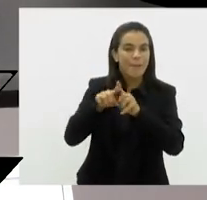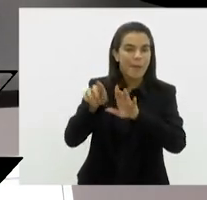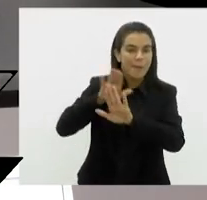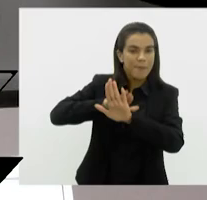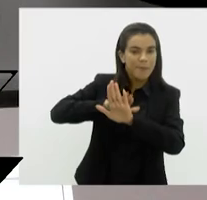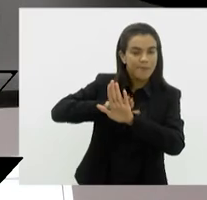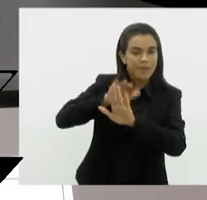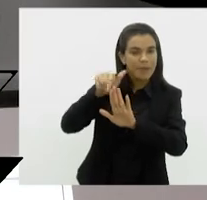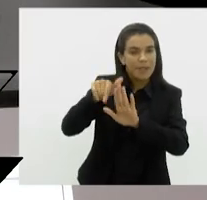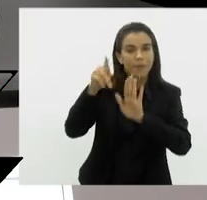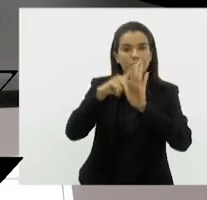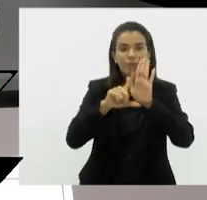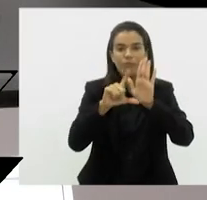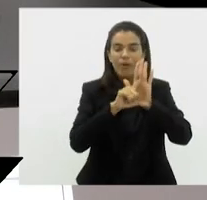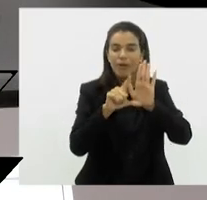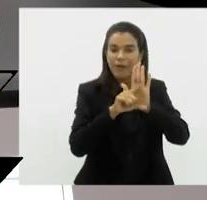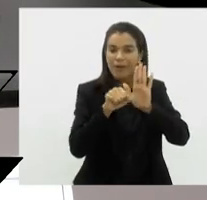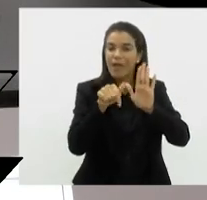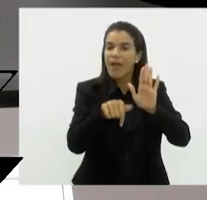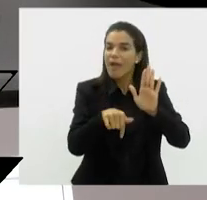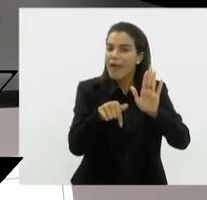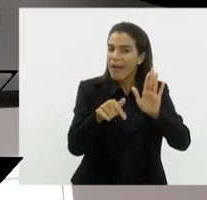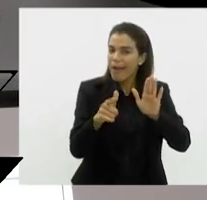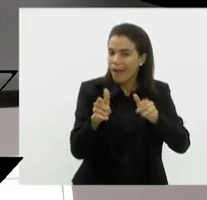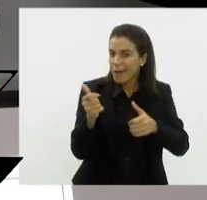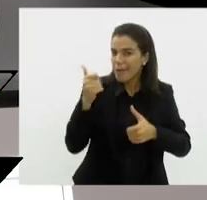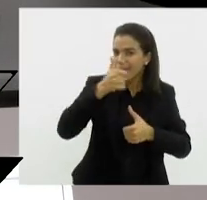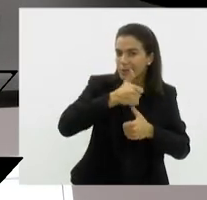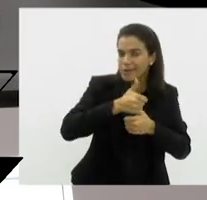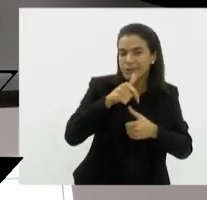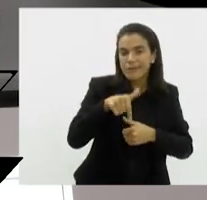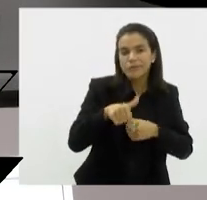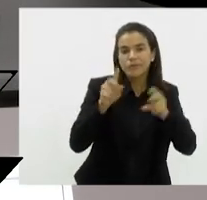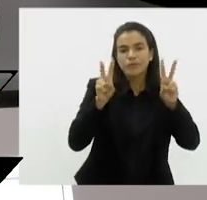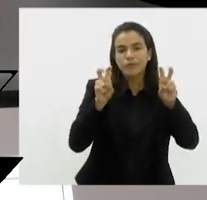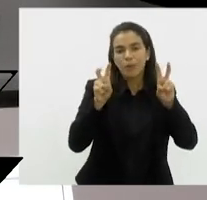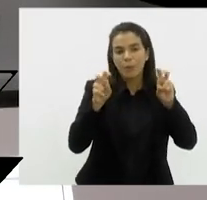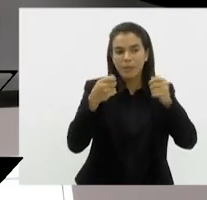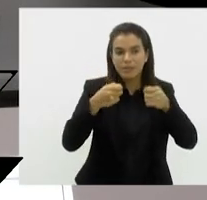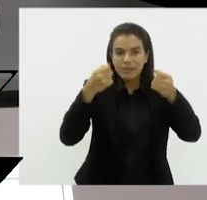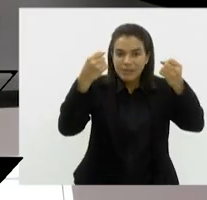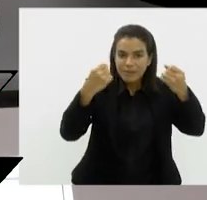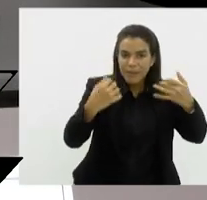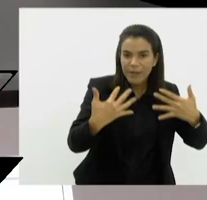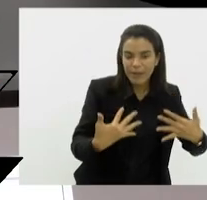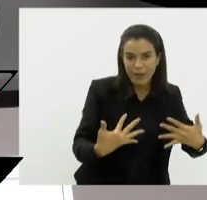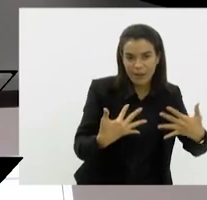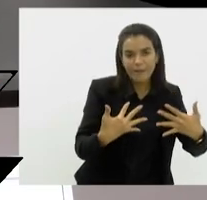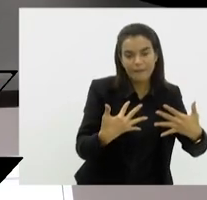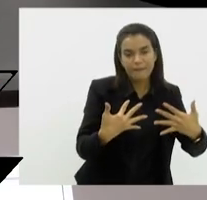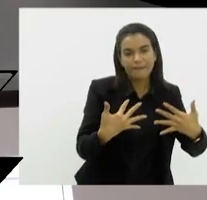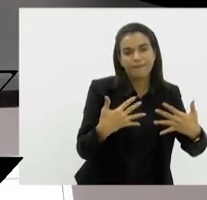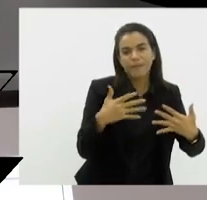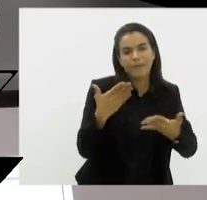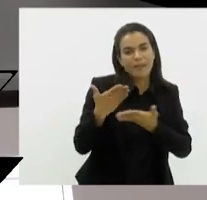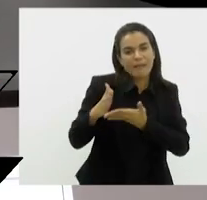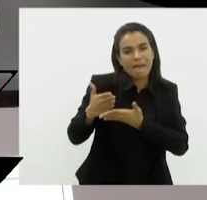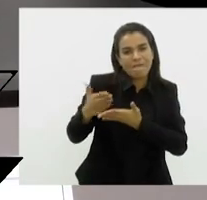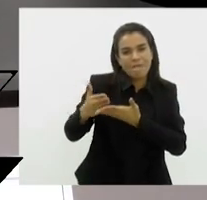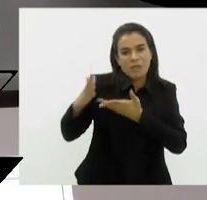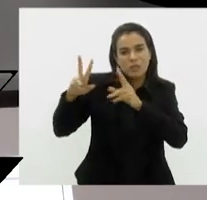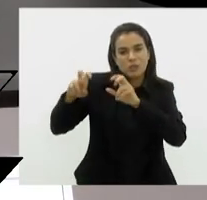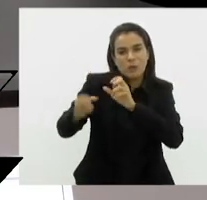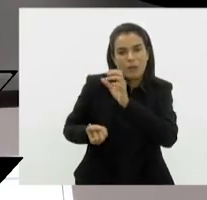esse projeto que vai amanhã é o vosso substitutivo e devemos esclarecer que nada tem a ver com essa